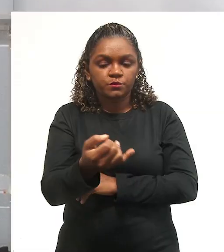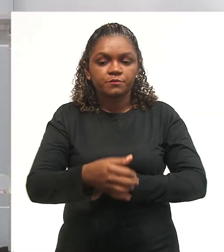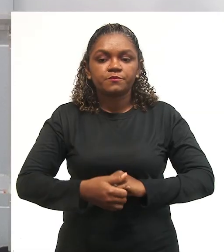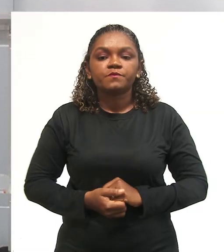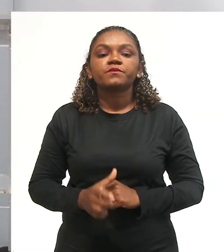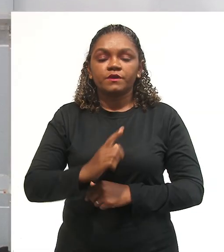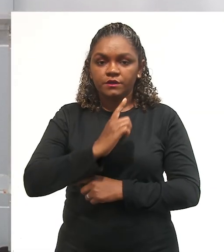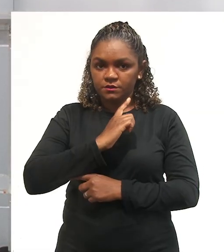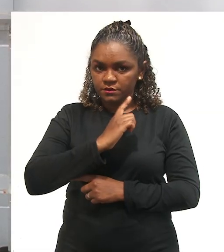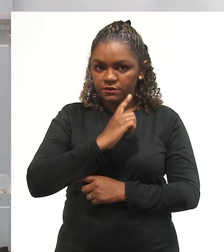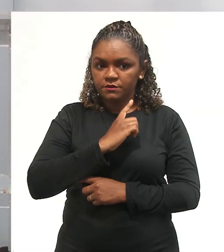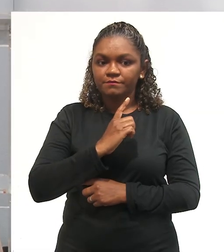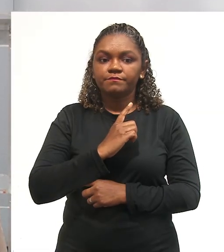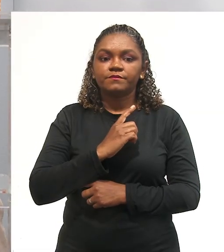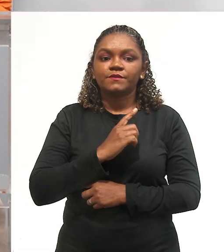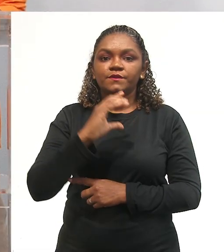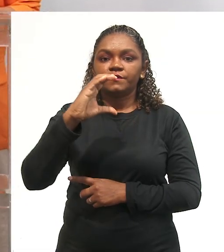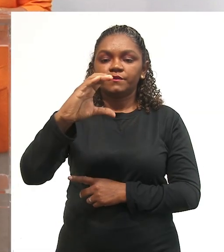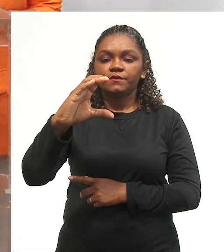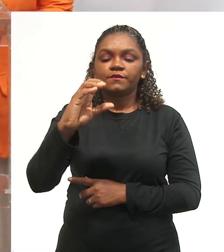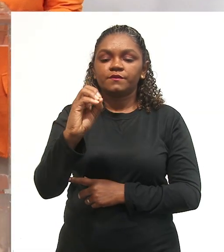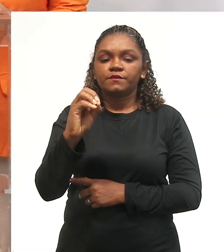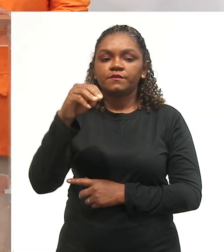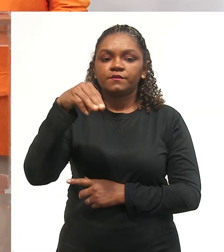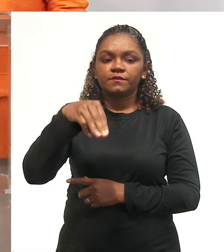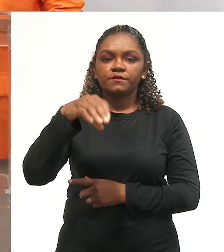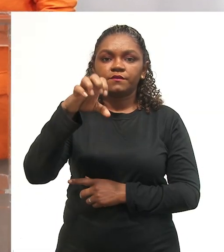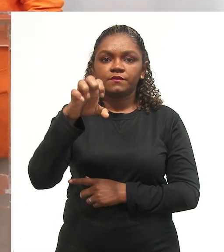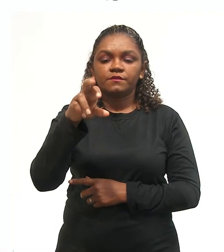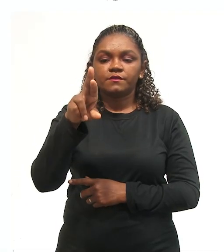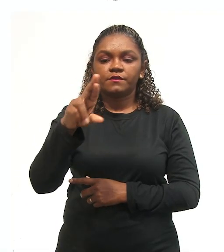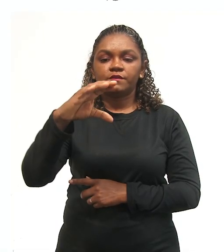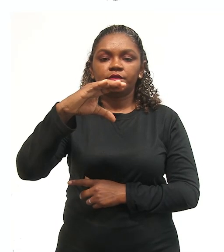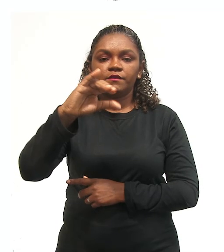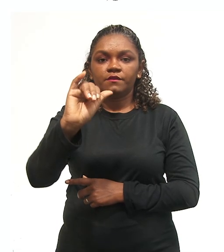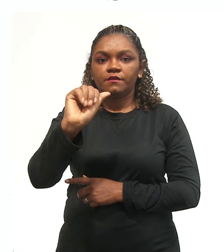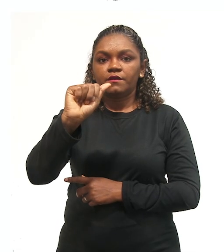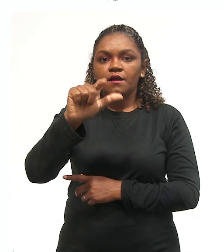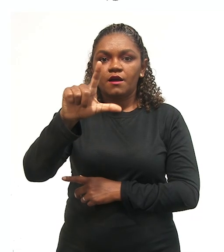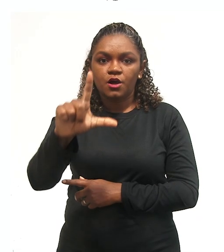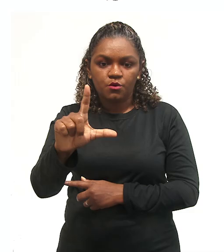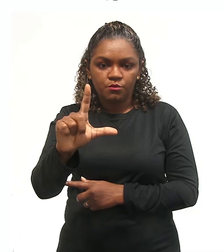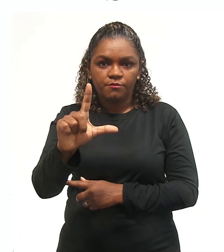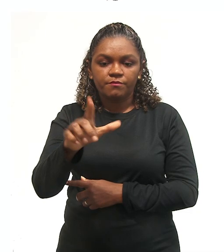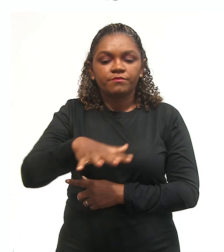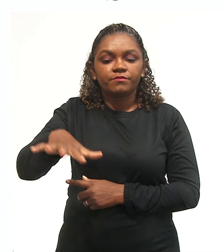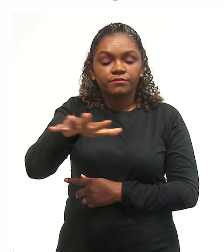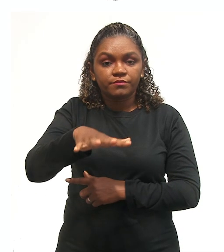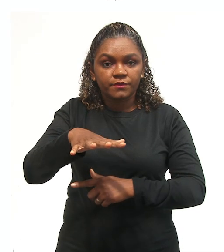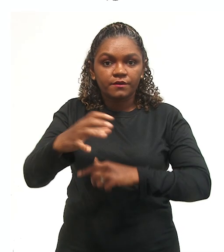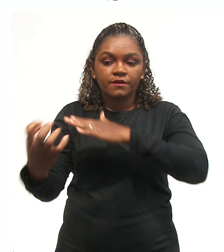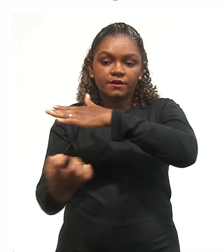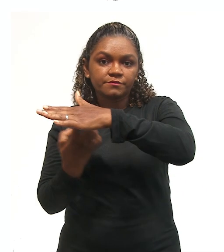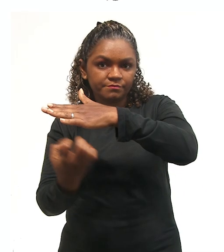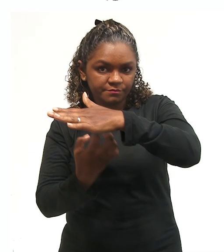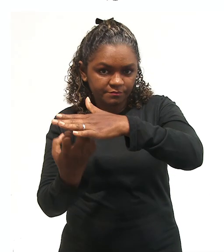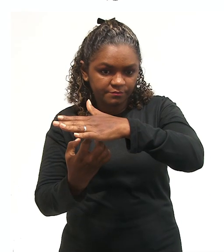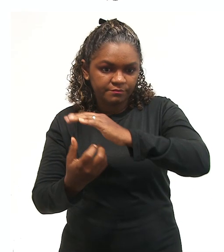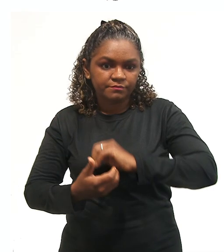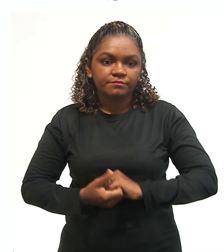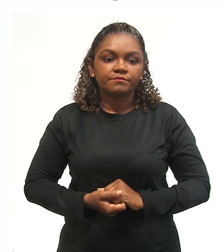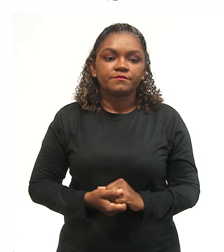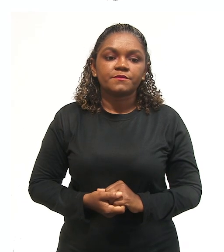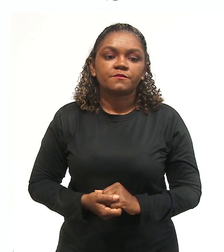Existe o juro comercial, que nós vamos definir aqui como